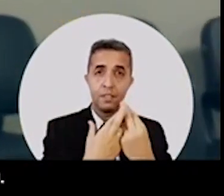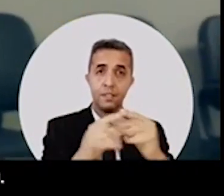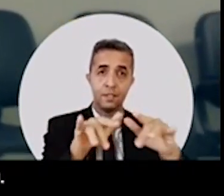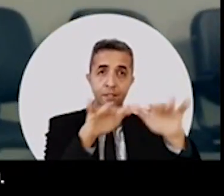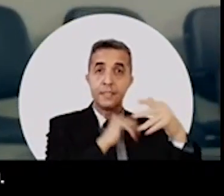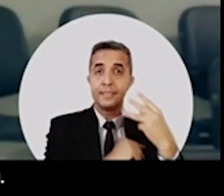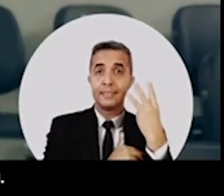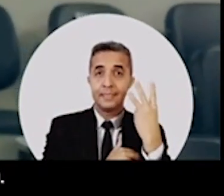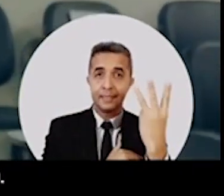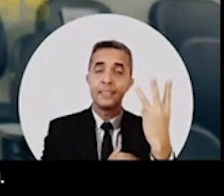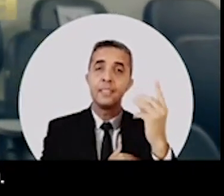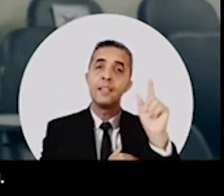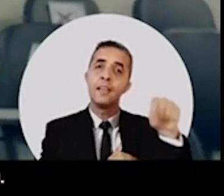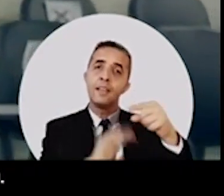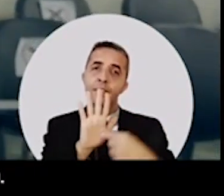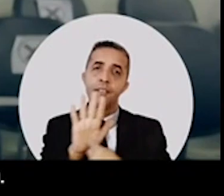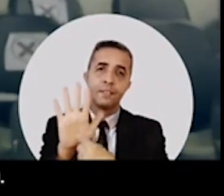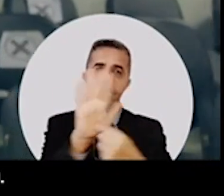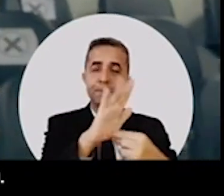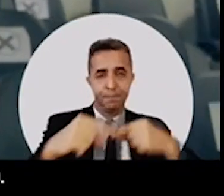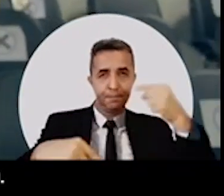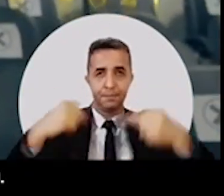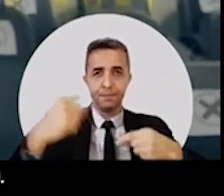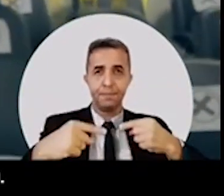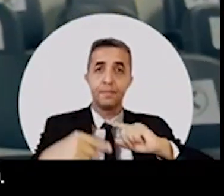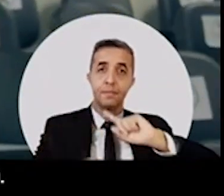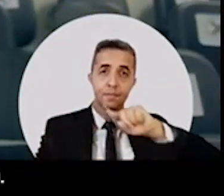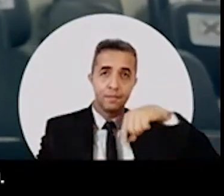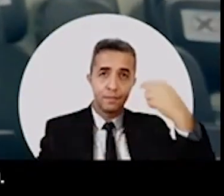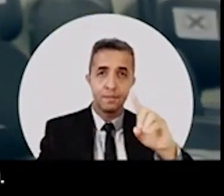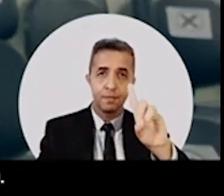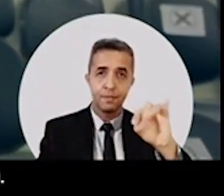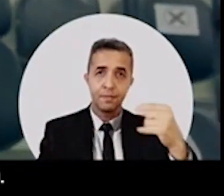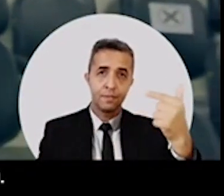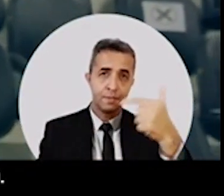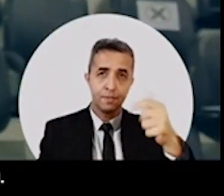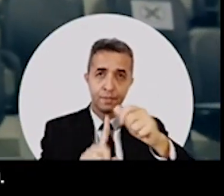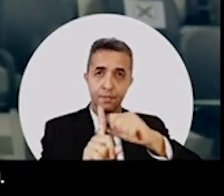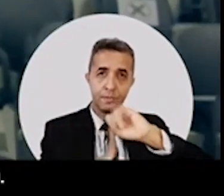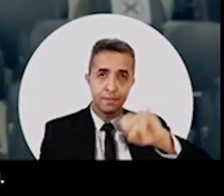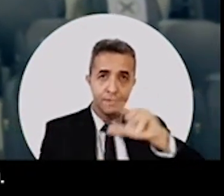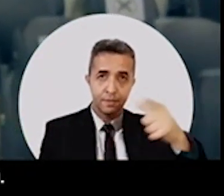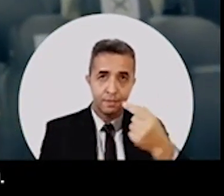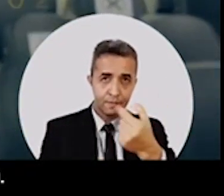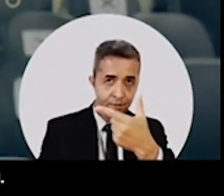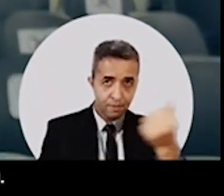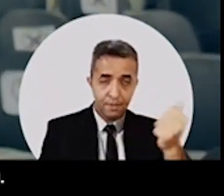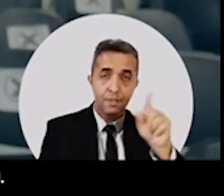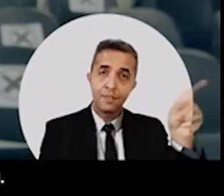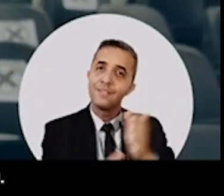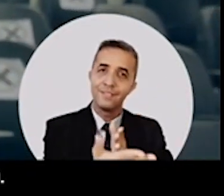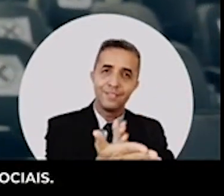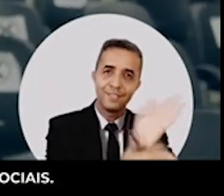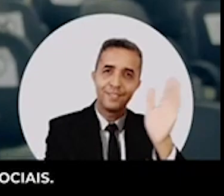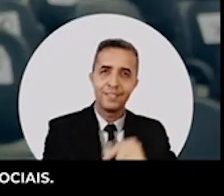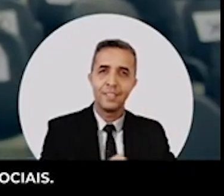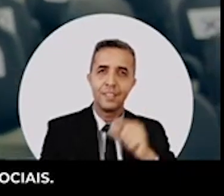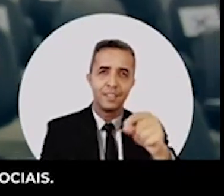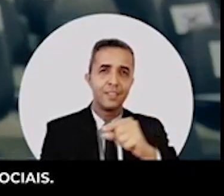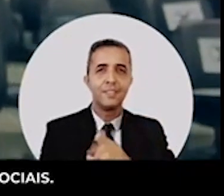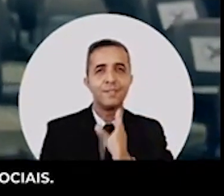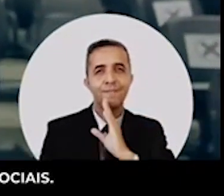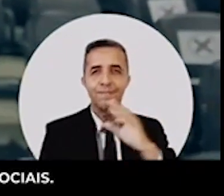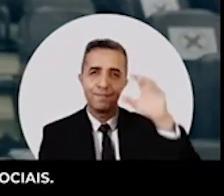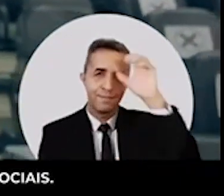para apresentação e debate. Por fim, ela foi aprovada no dia 22 de julho de 2021. Quer saber